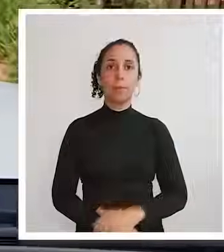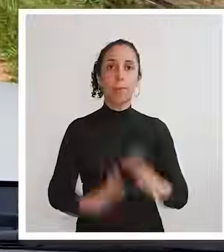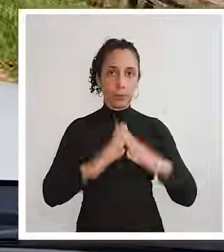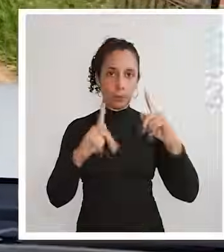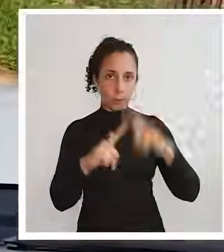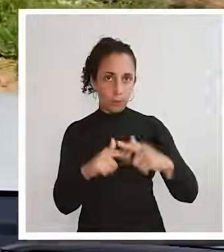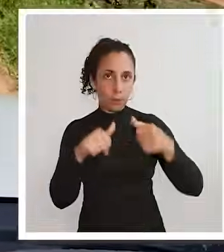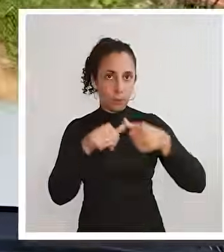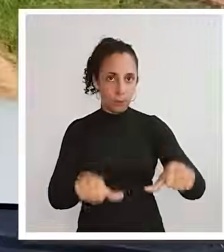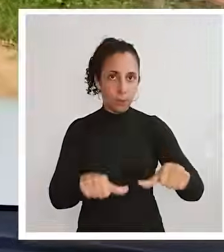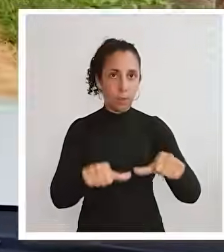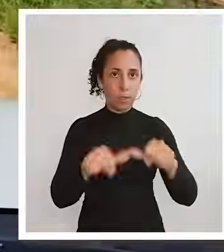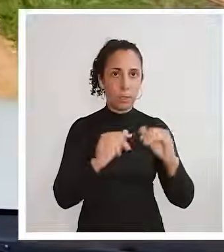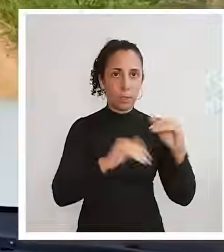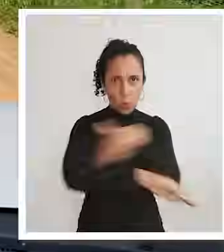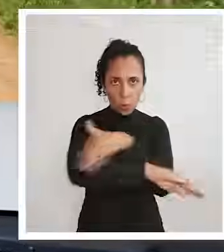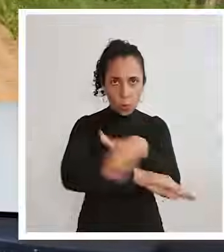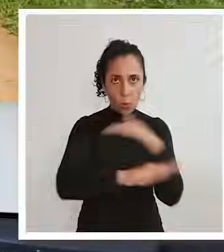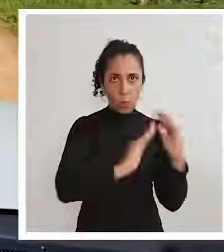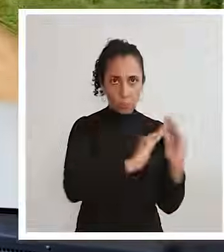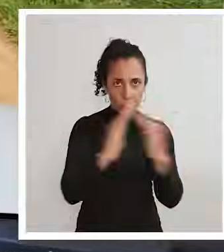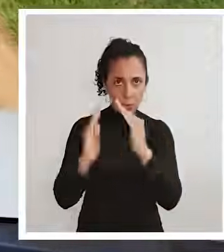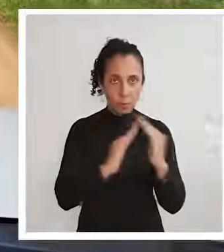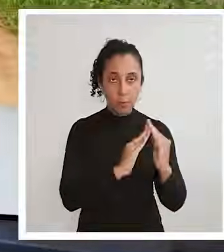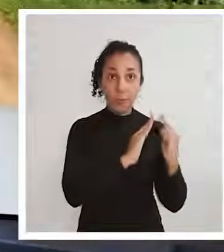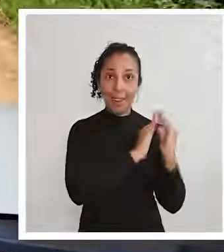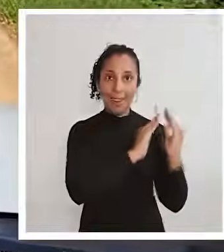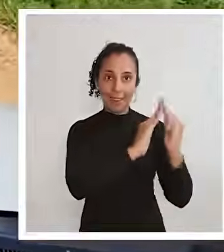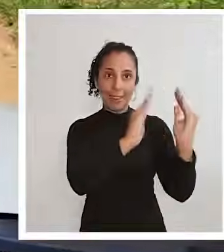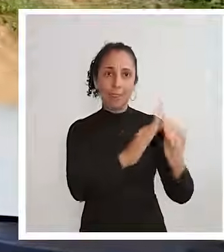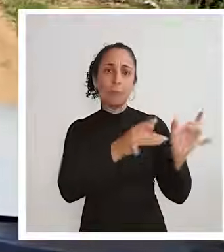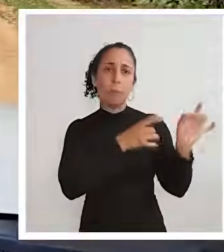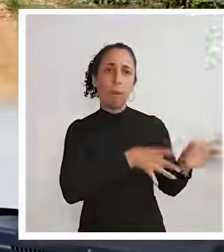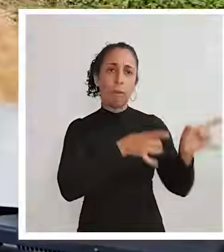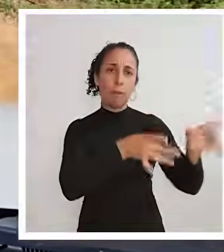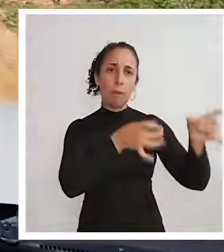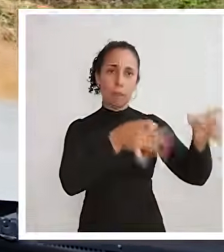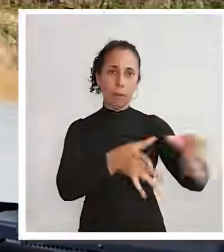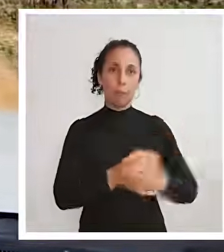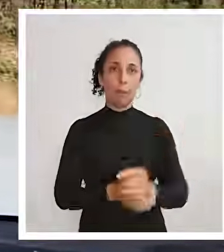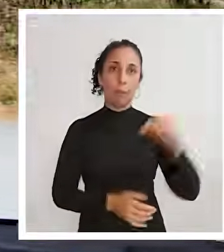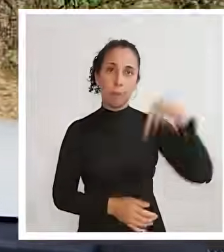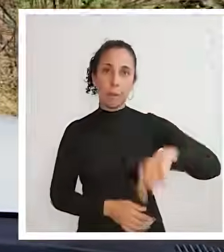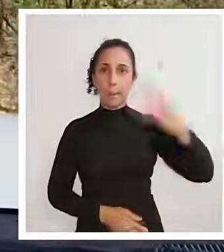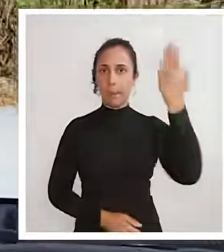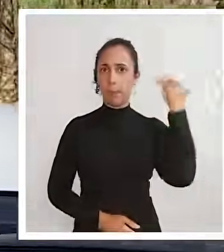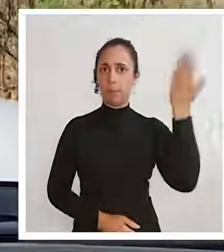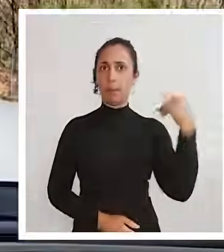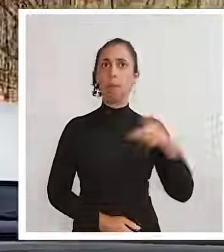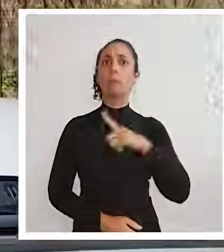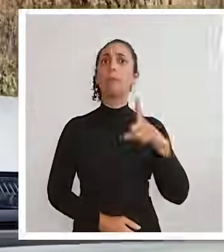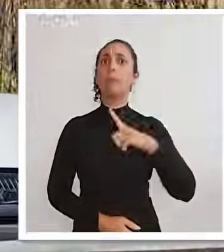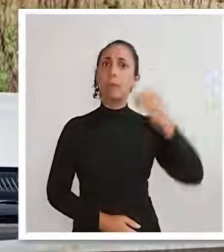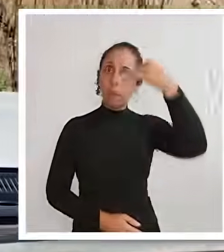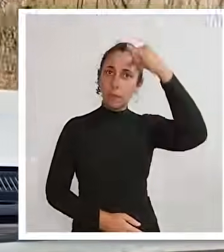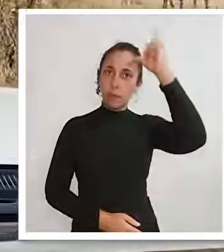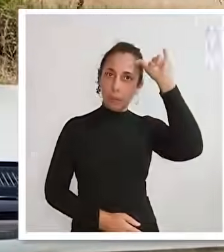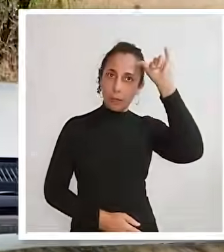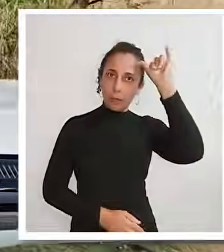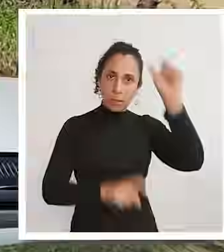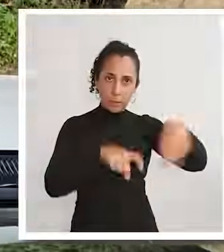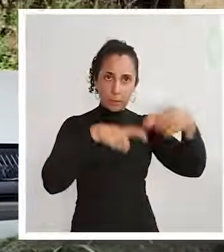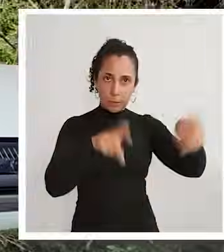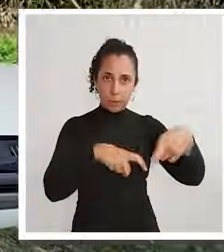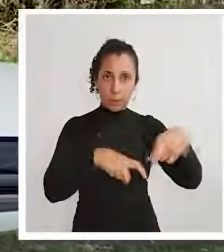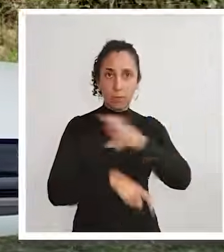A igreja fica nesta vila, em que muitas casas estão abandonadas. Aqui, no passado, existia uma fazenda,